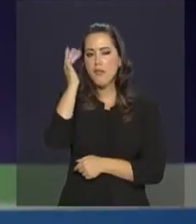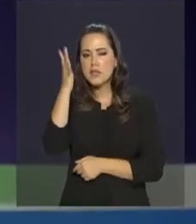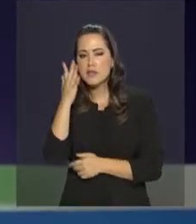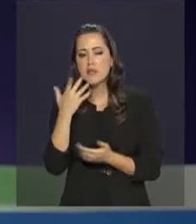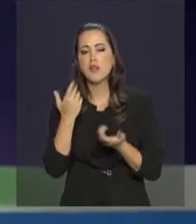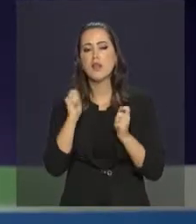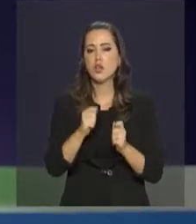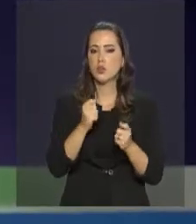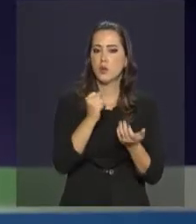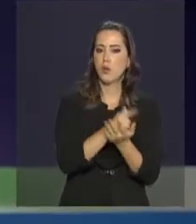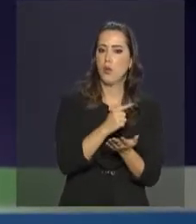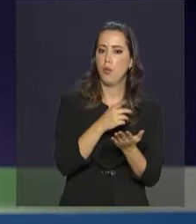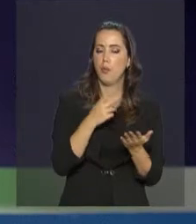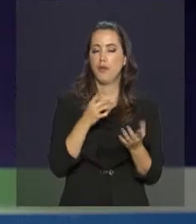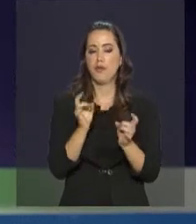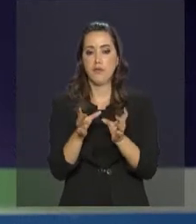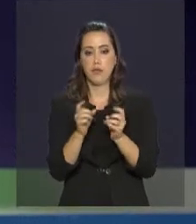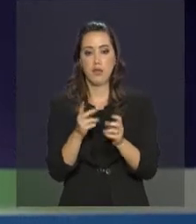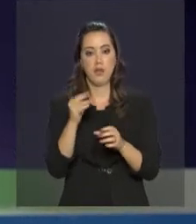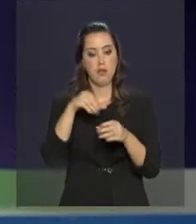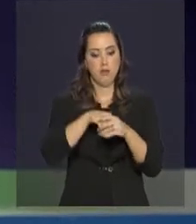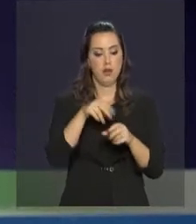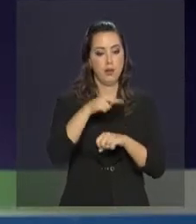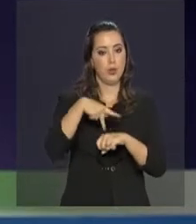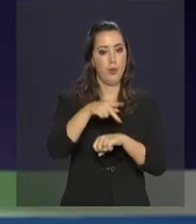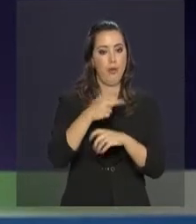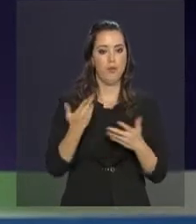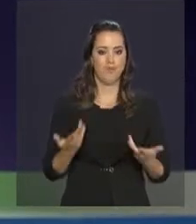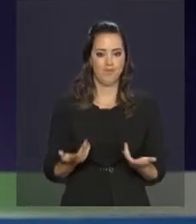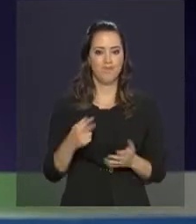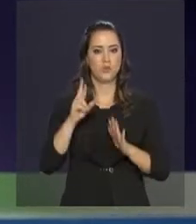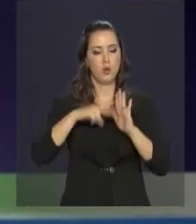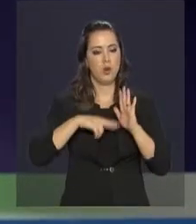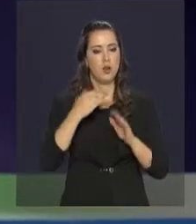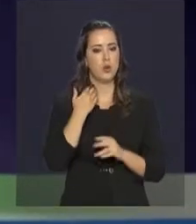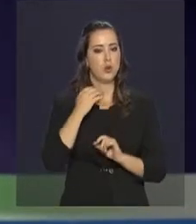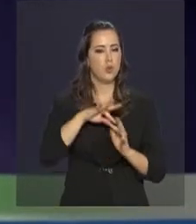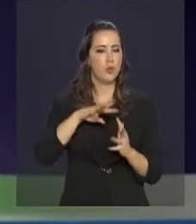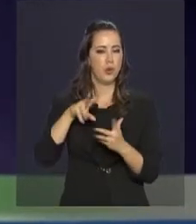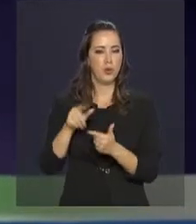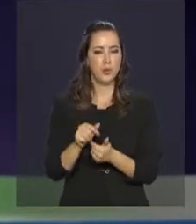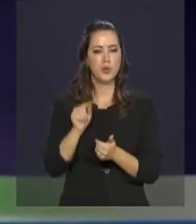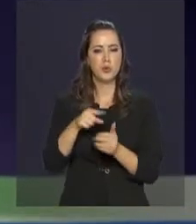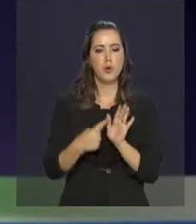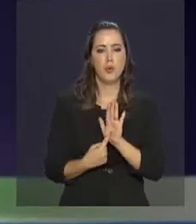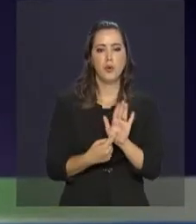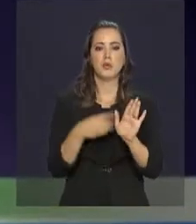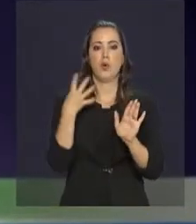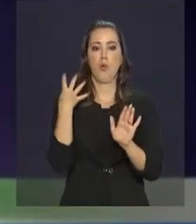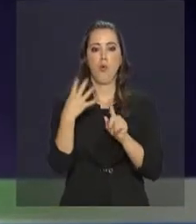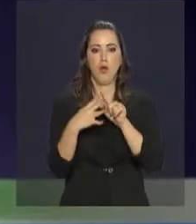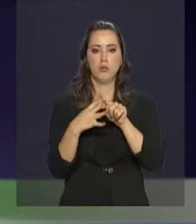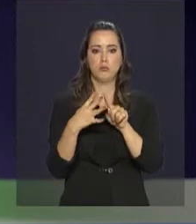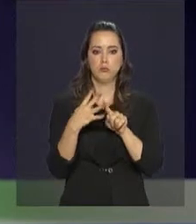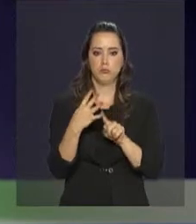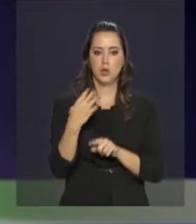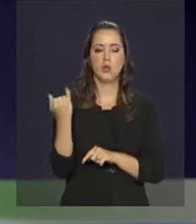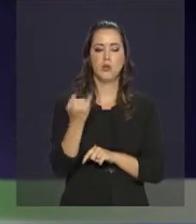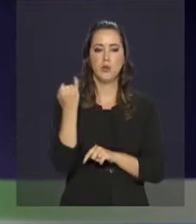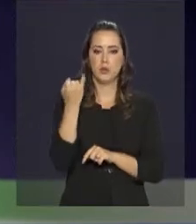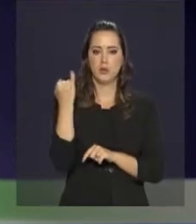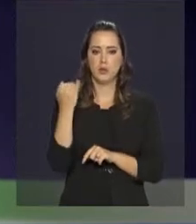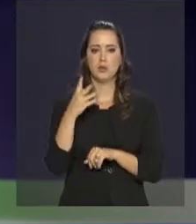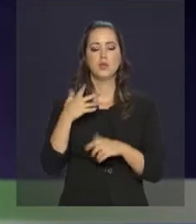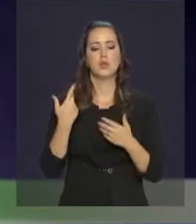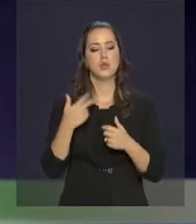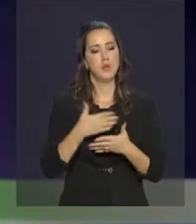fazer negócios em um país. O relatório feito pelo Banco Mundial aponta 4 reformas que foram feitas como